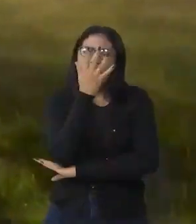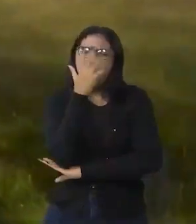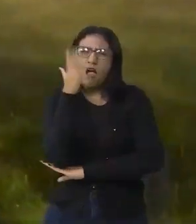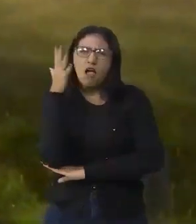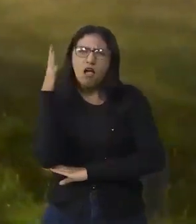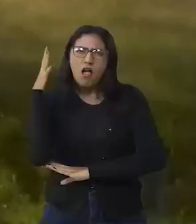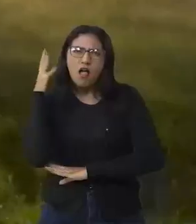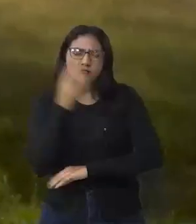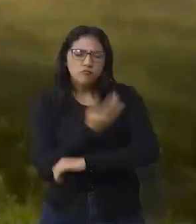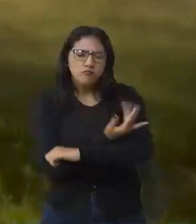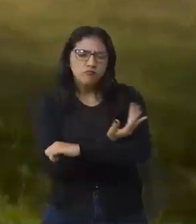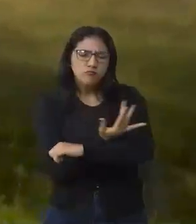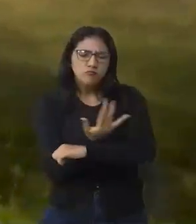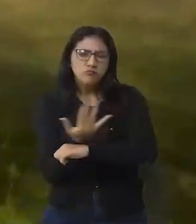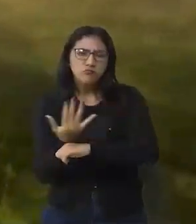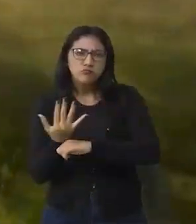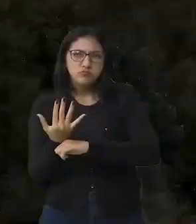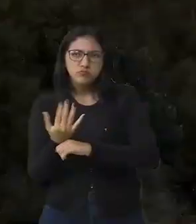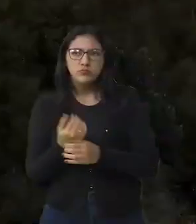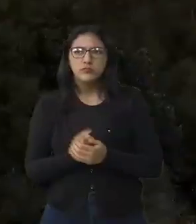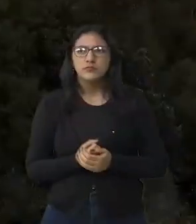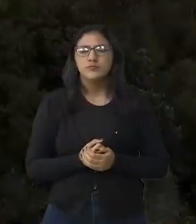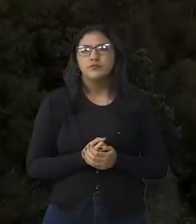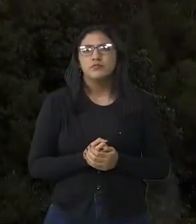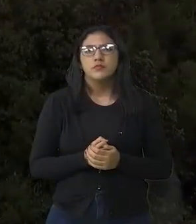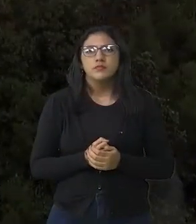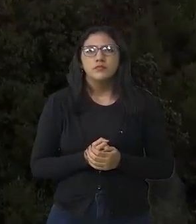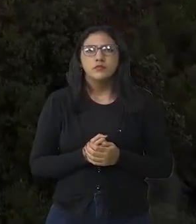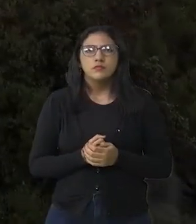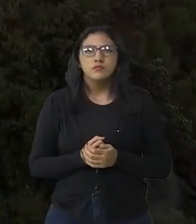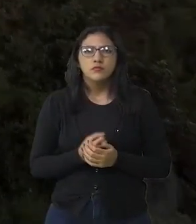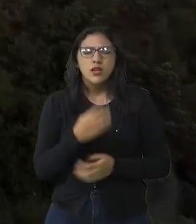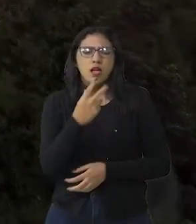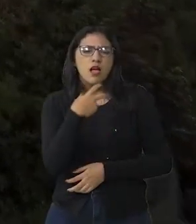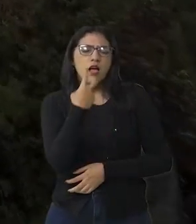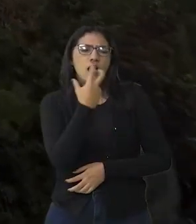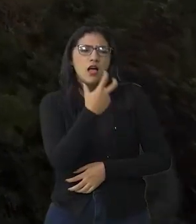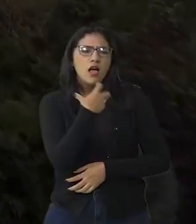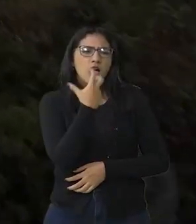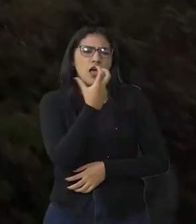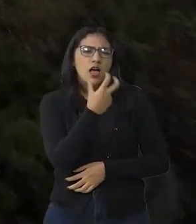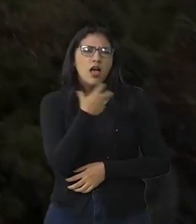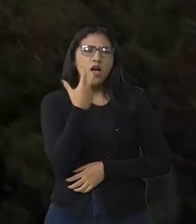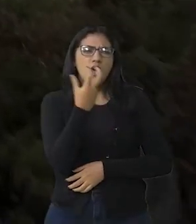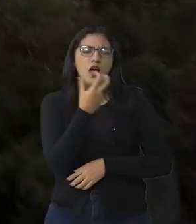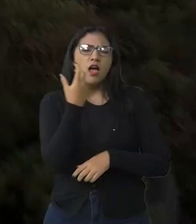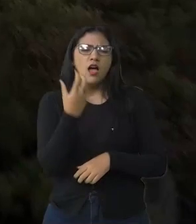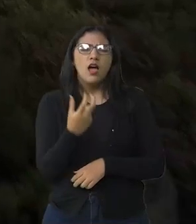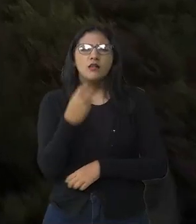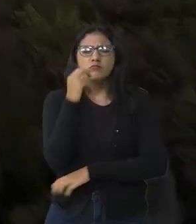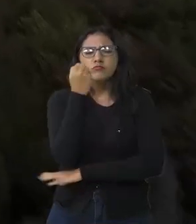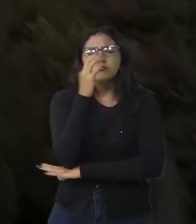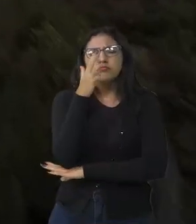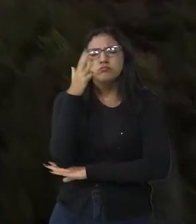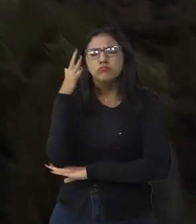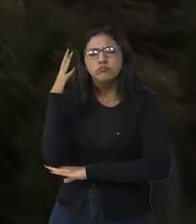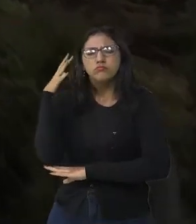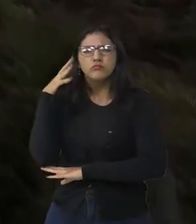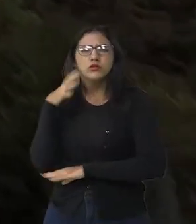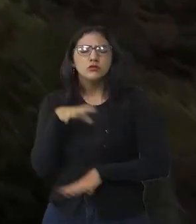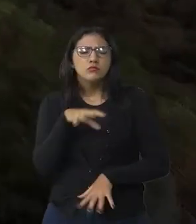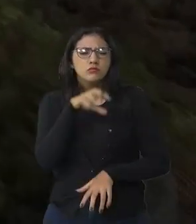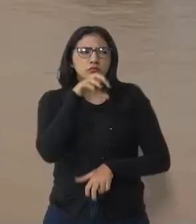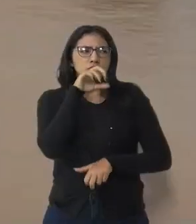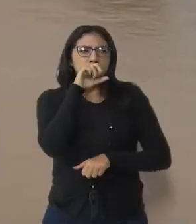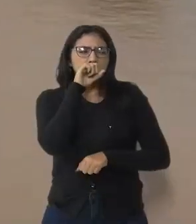arvoredo, floresta, selva palpitante. Canto teu verde planetário e no teu imenso respirar canto o nosso pão